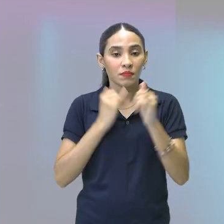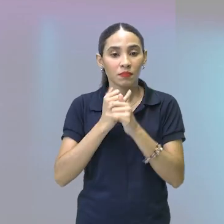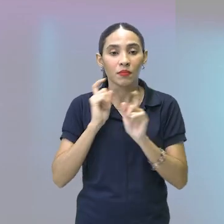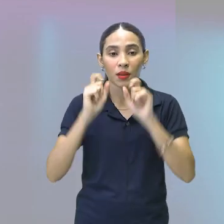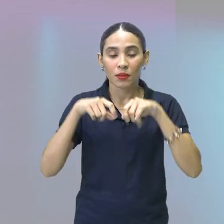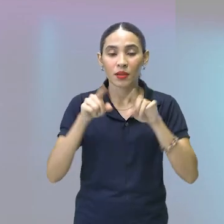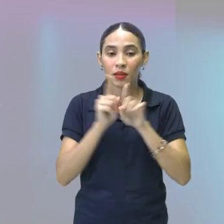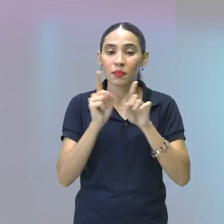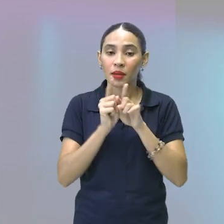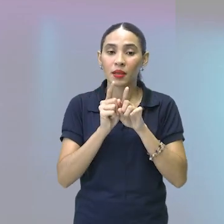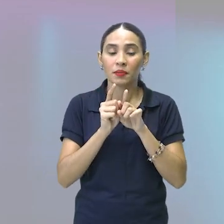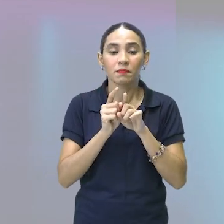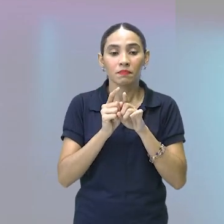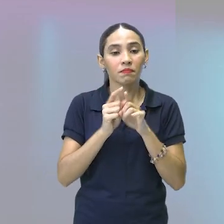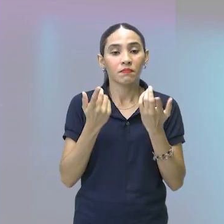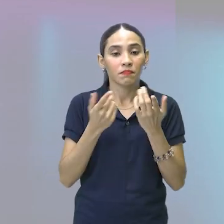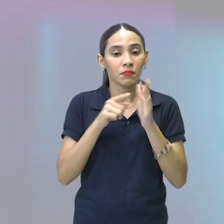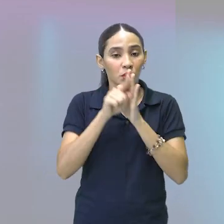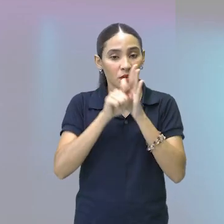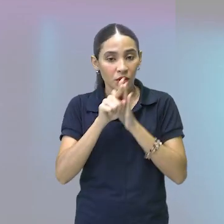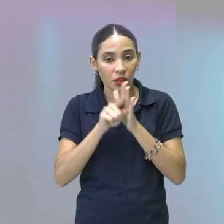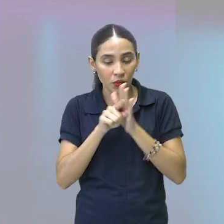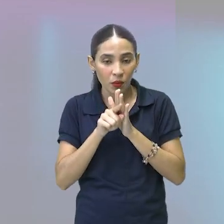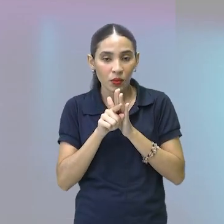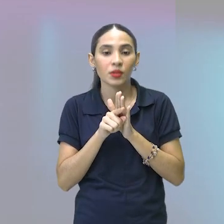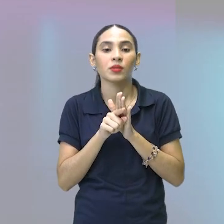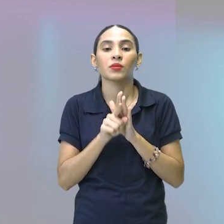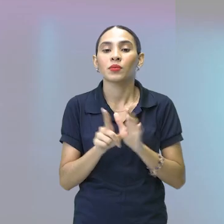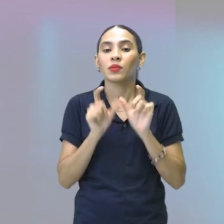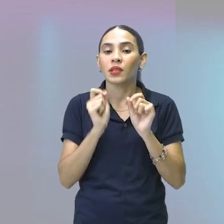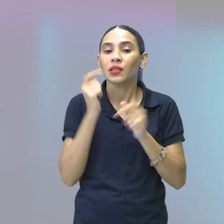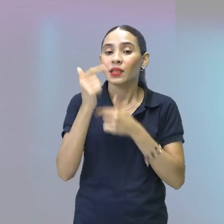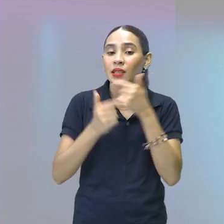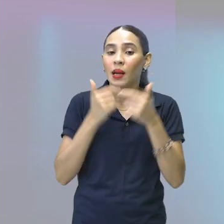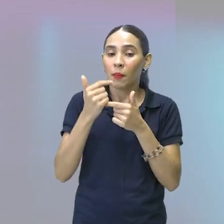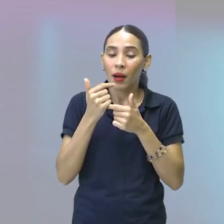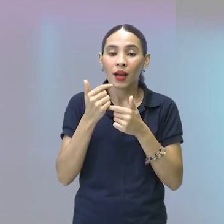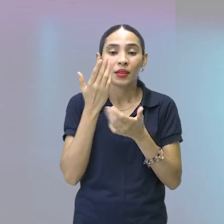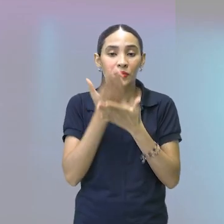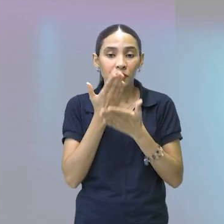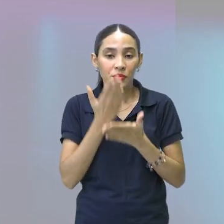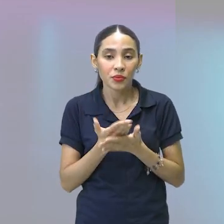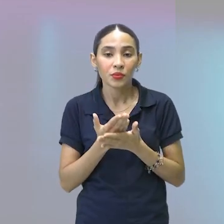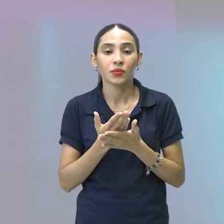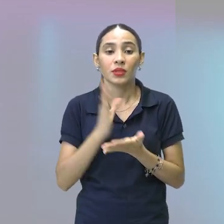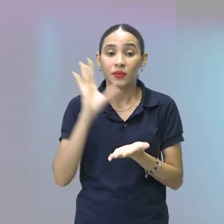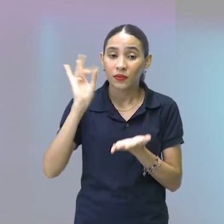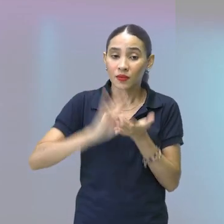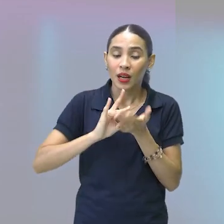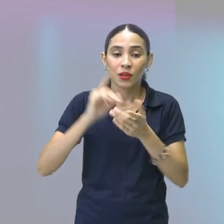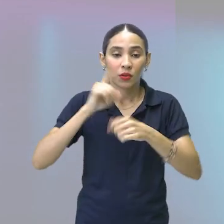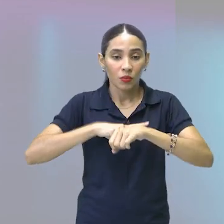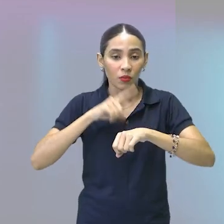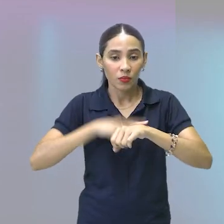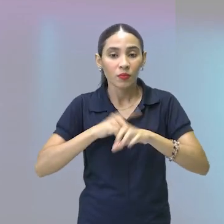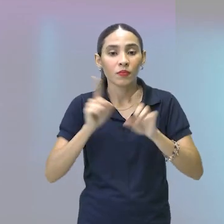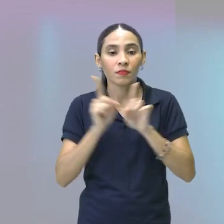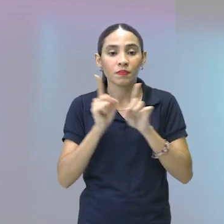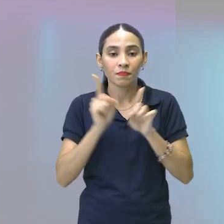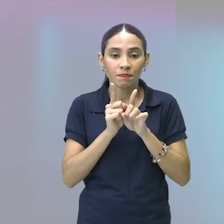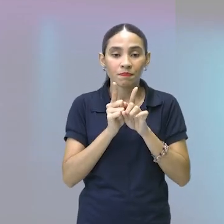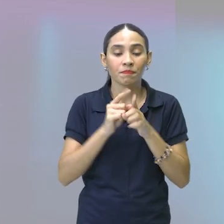online permitem que os investigadores trabalhem junto em tempo real